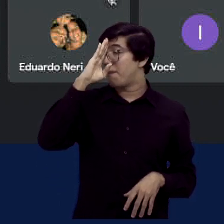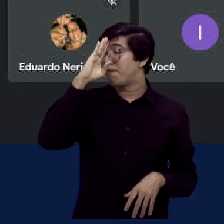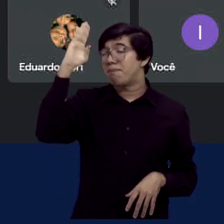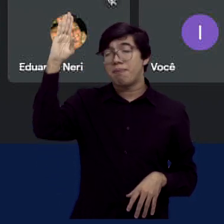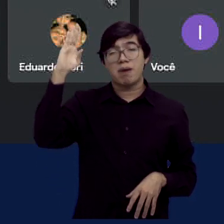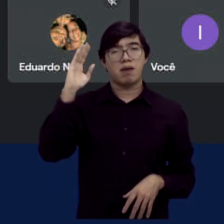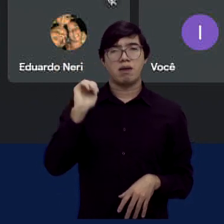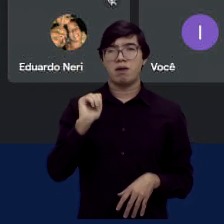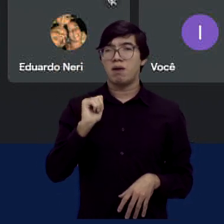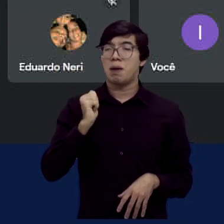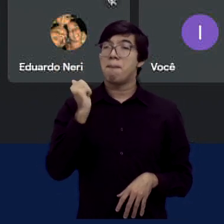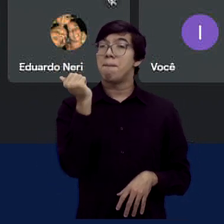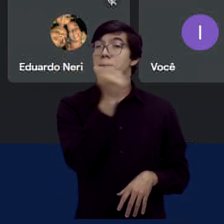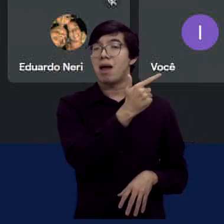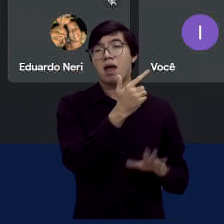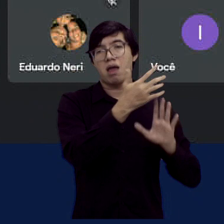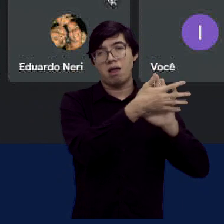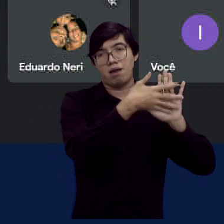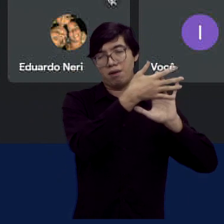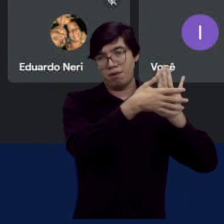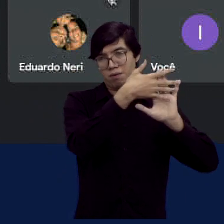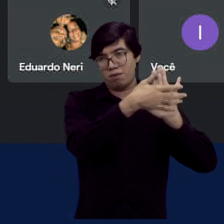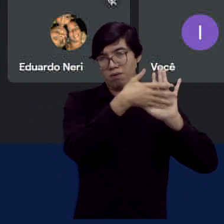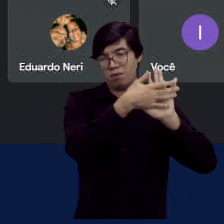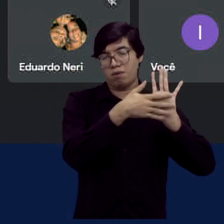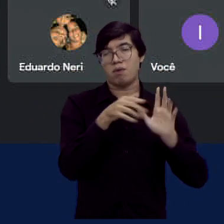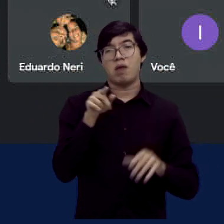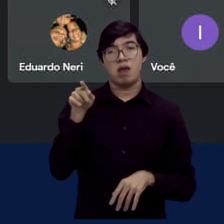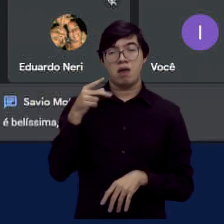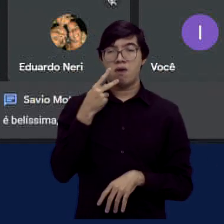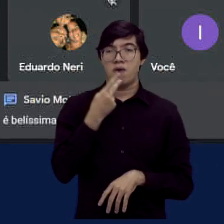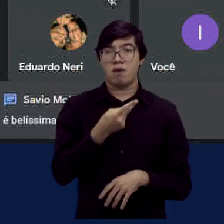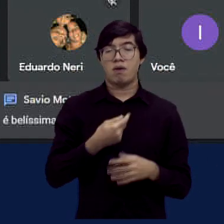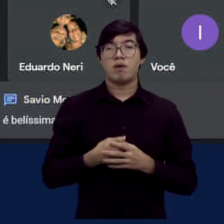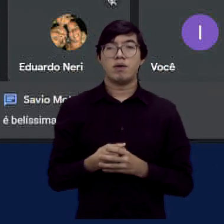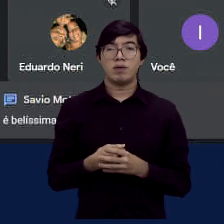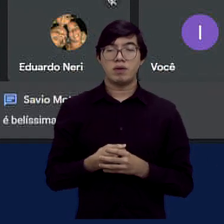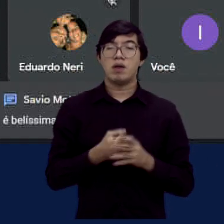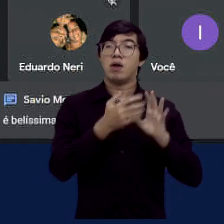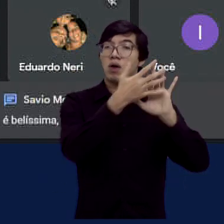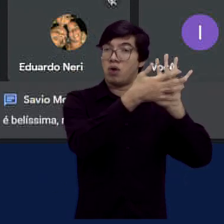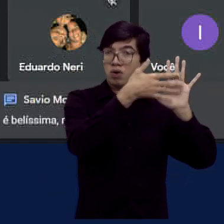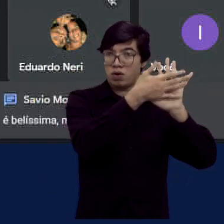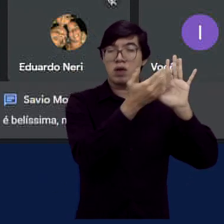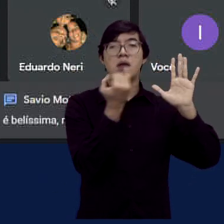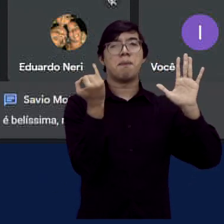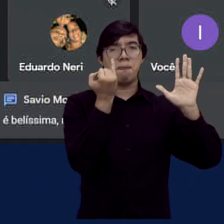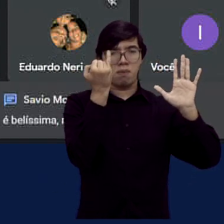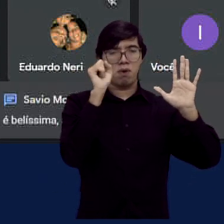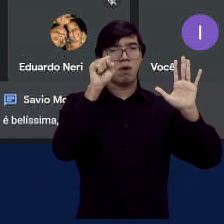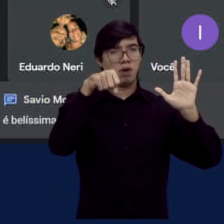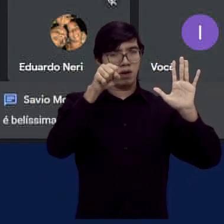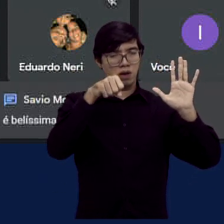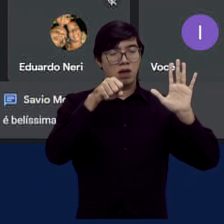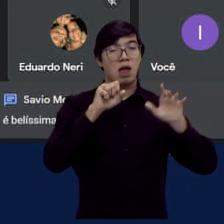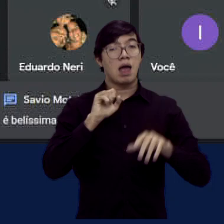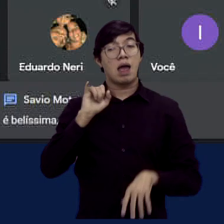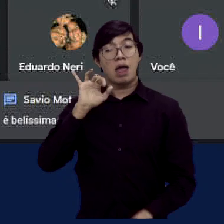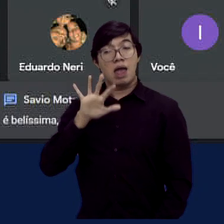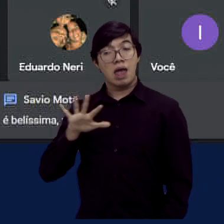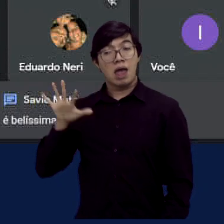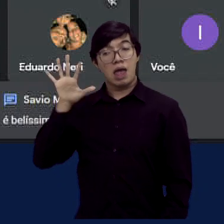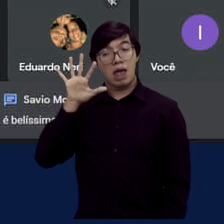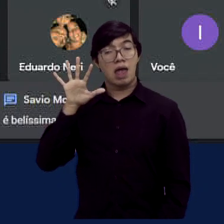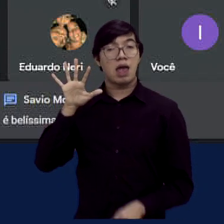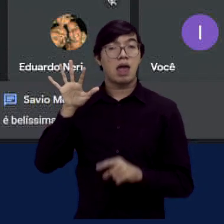muito importante, eu vou já comentar com vocês por quê. O texto, ele é importante sim, mas a imagem sempre